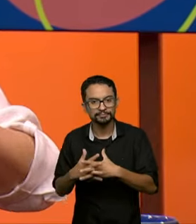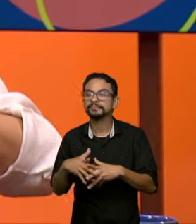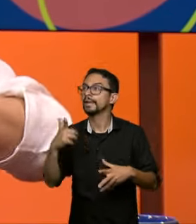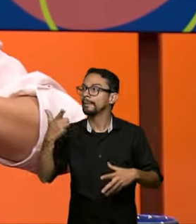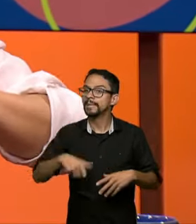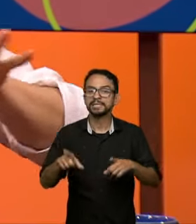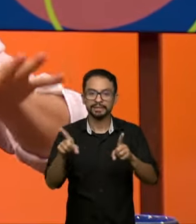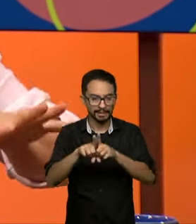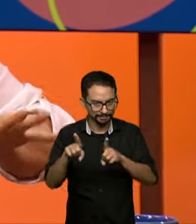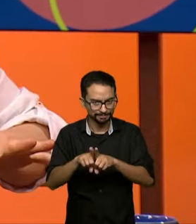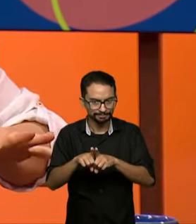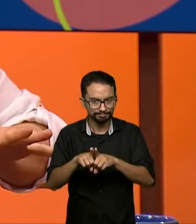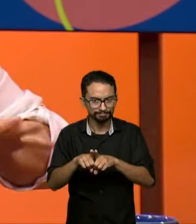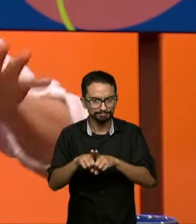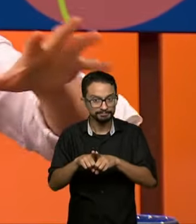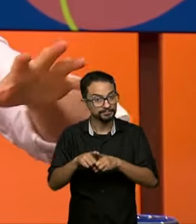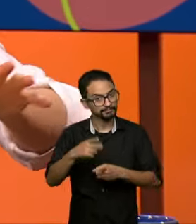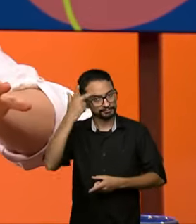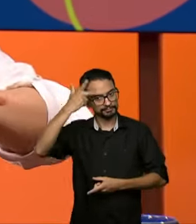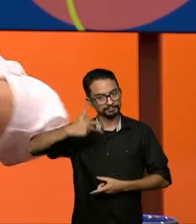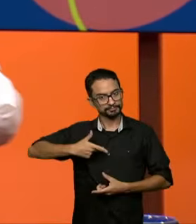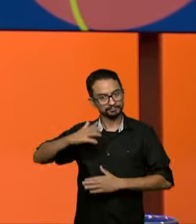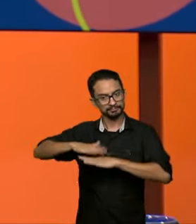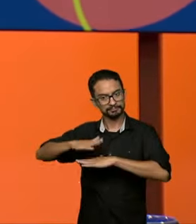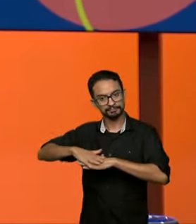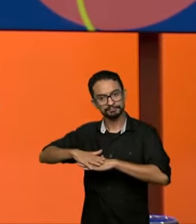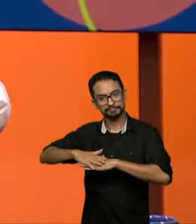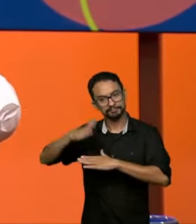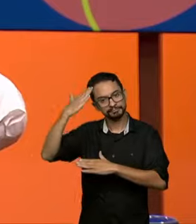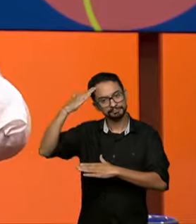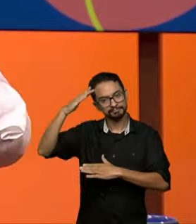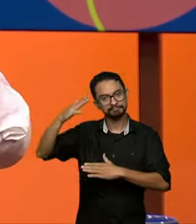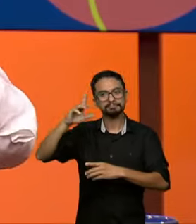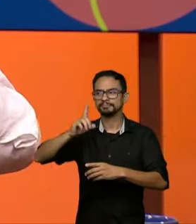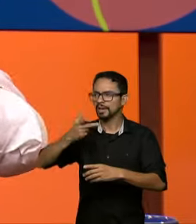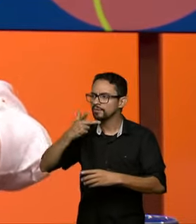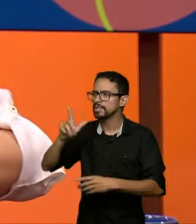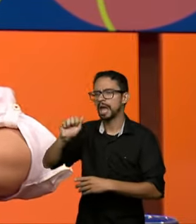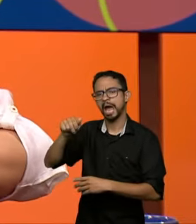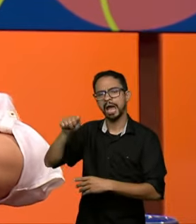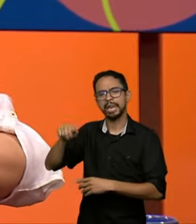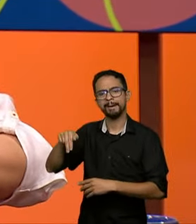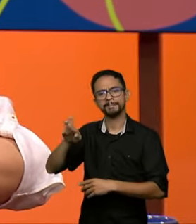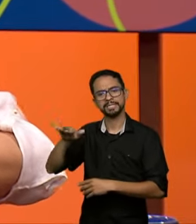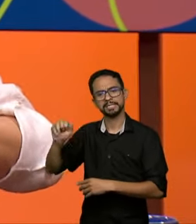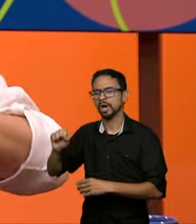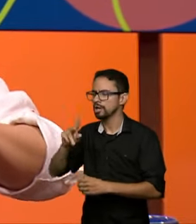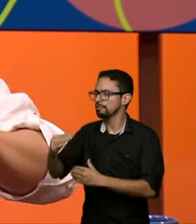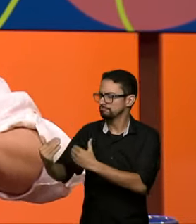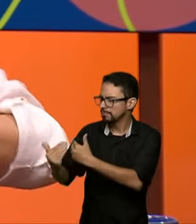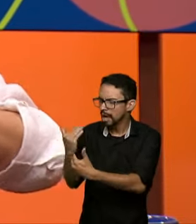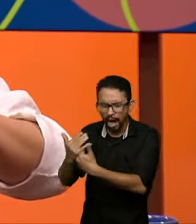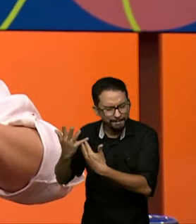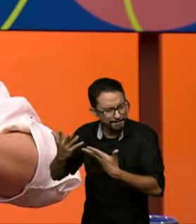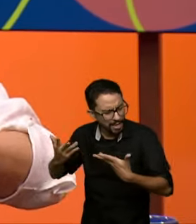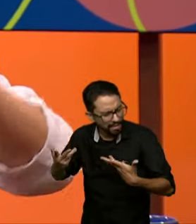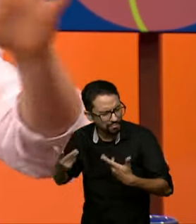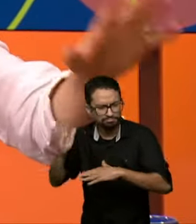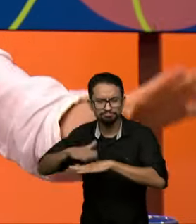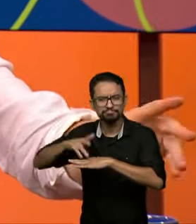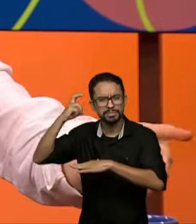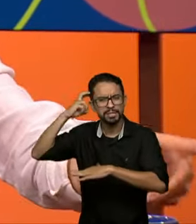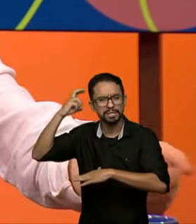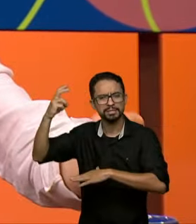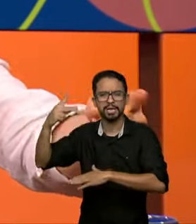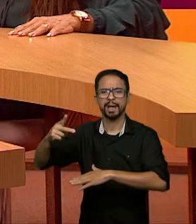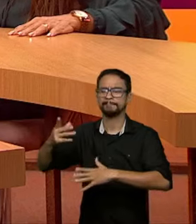E outra coisa, e isso por conta minha, eu que tomei essas coisas, porque eu citei a Ana Beatriz, porque eu peço conselhos, não estou, pelo amor de Deus, ela é maravilhosa, genial. Tem